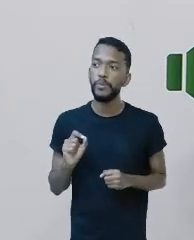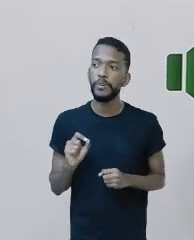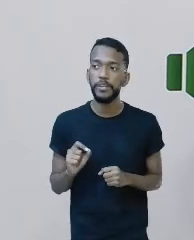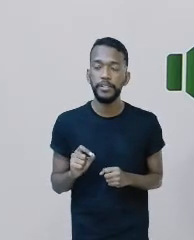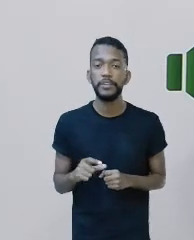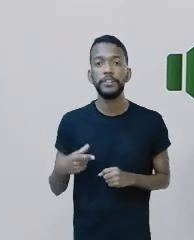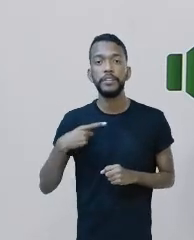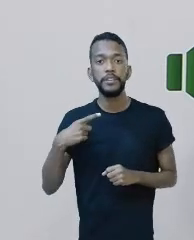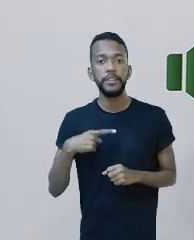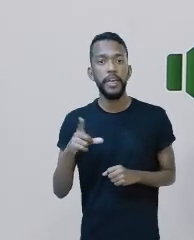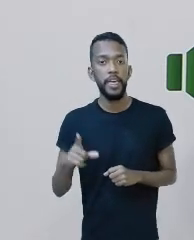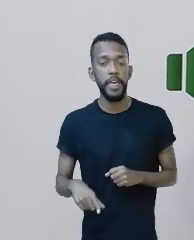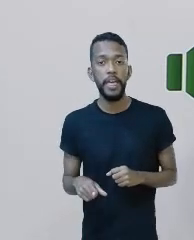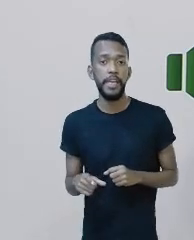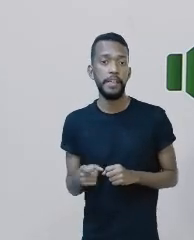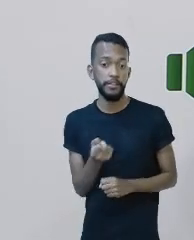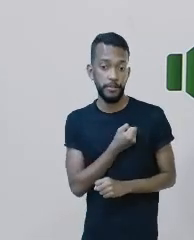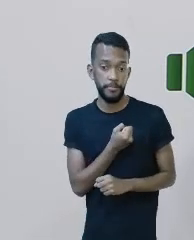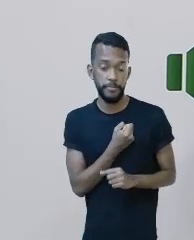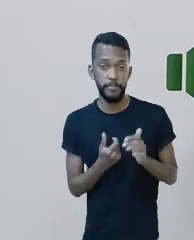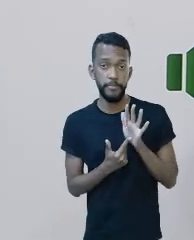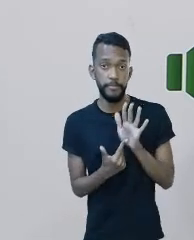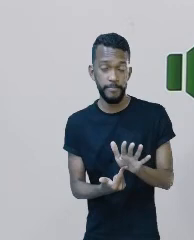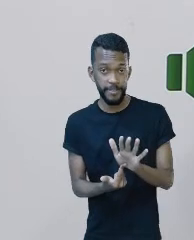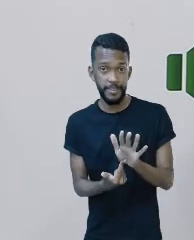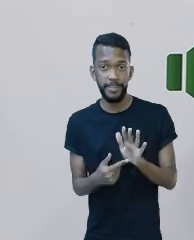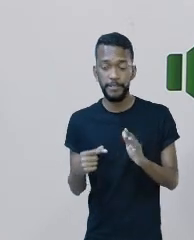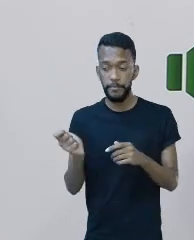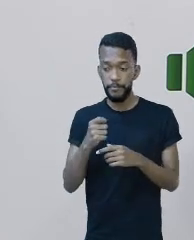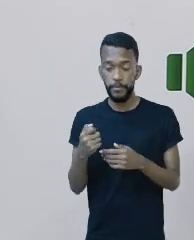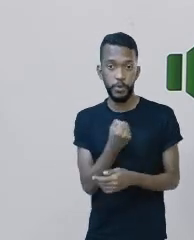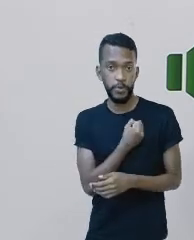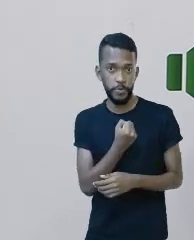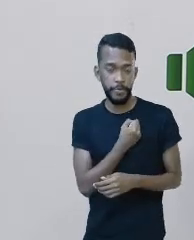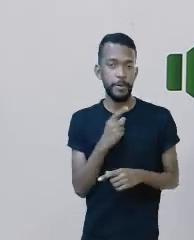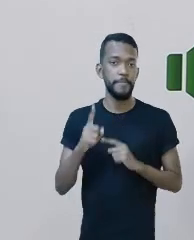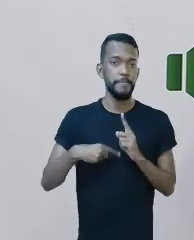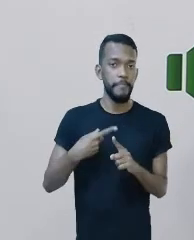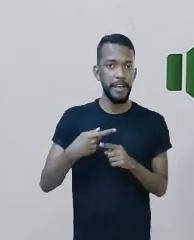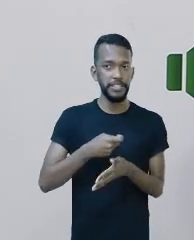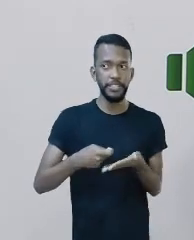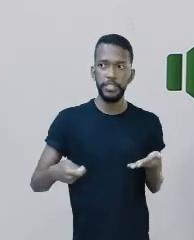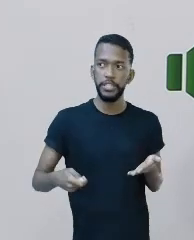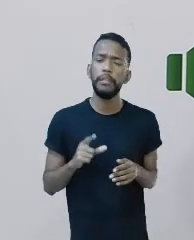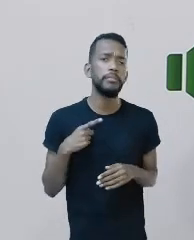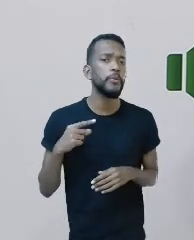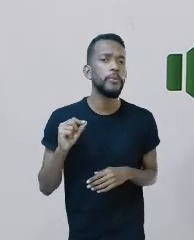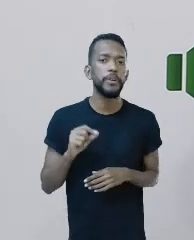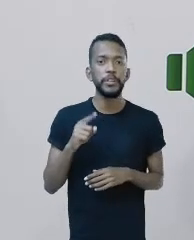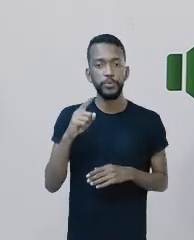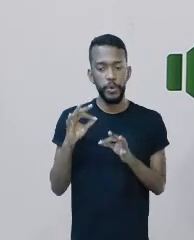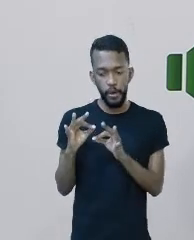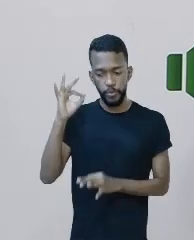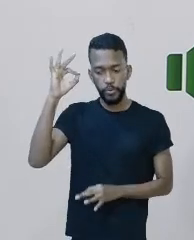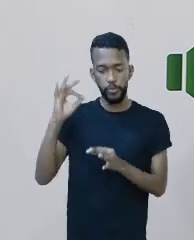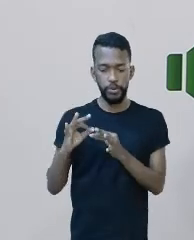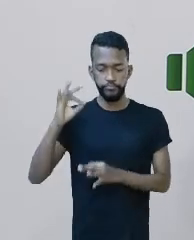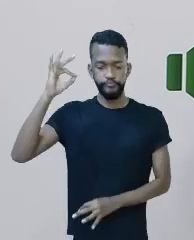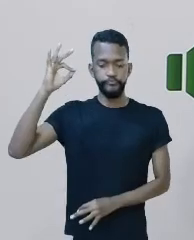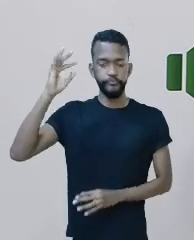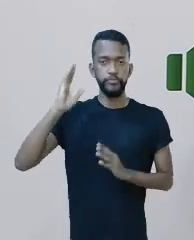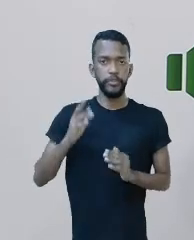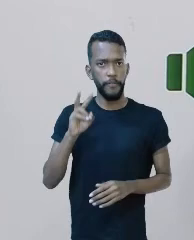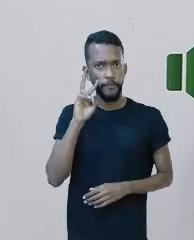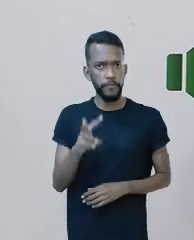fazer a representação numérica com números e escrita, o nome de quê? Sua altura, você se mede,